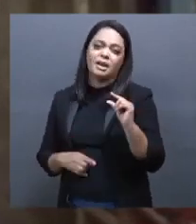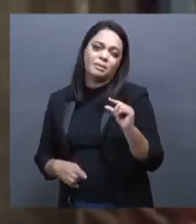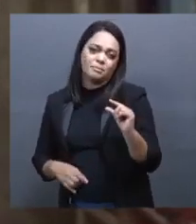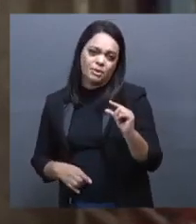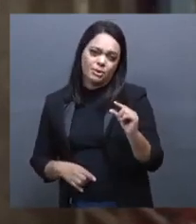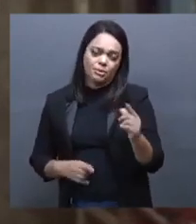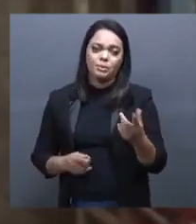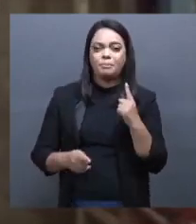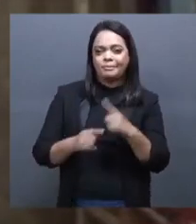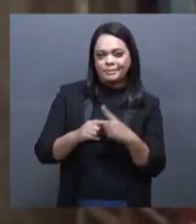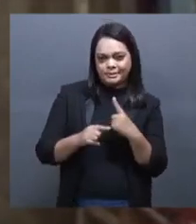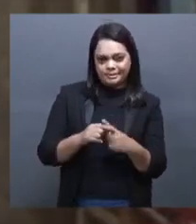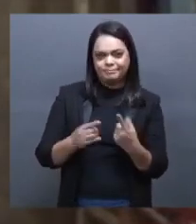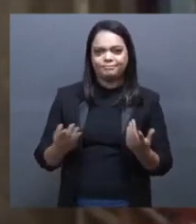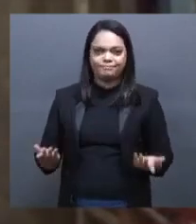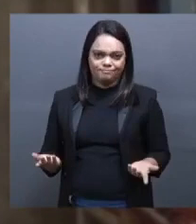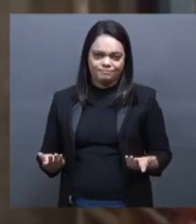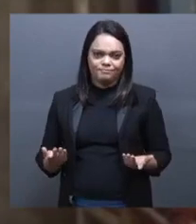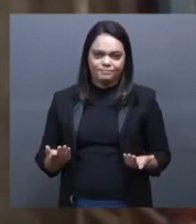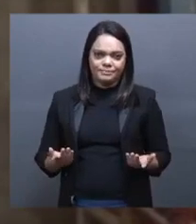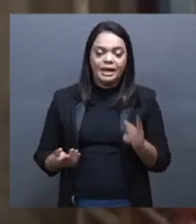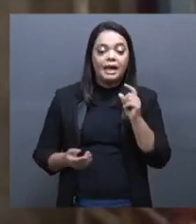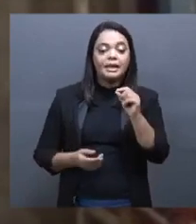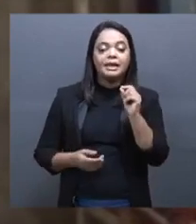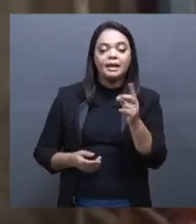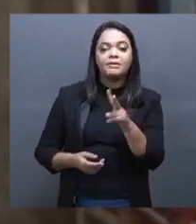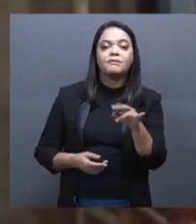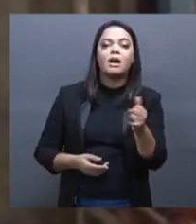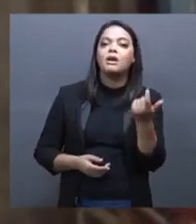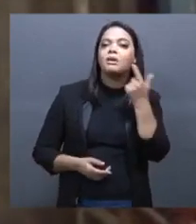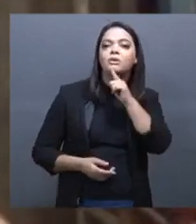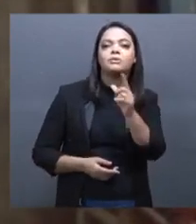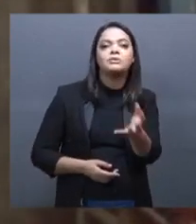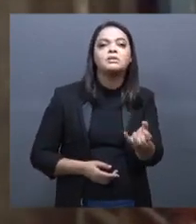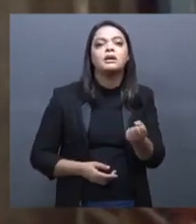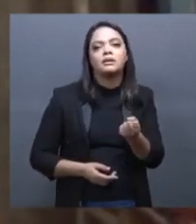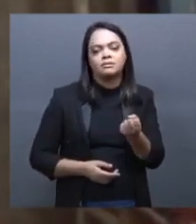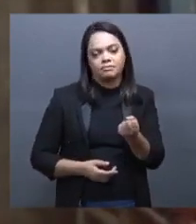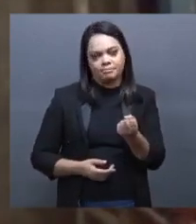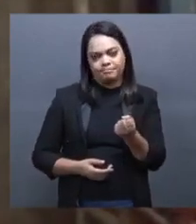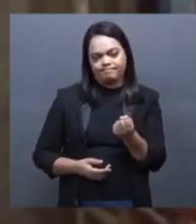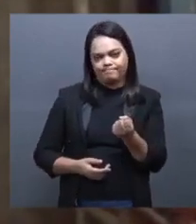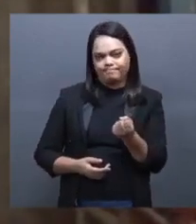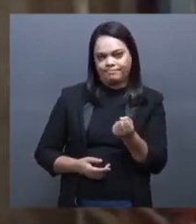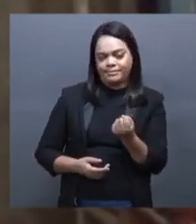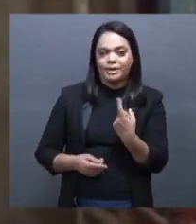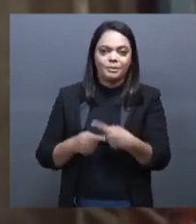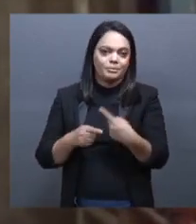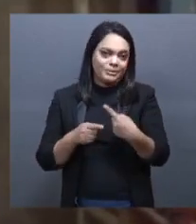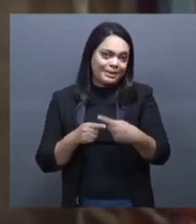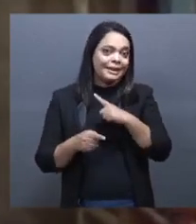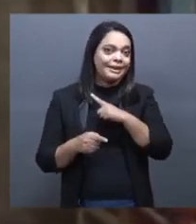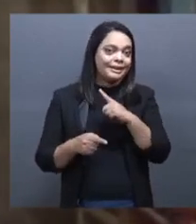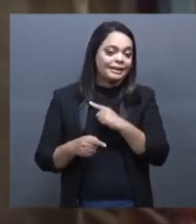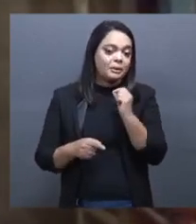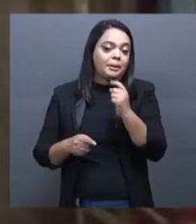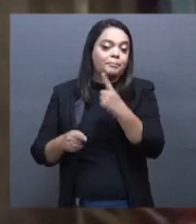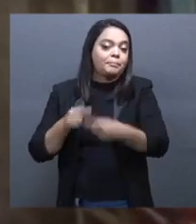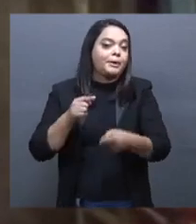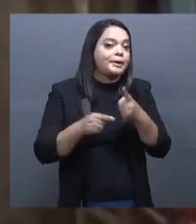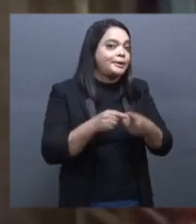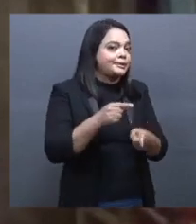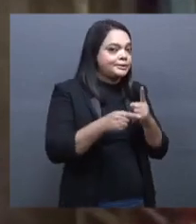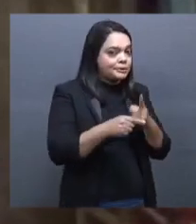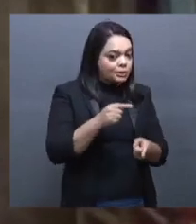por conta do alcance dessa medida, tá? Então, a medida vem, mas ela vem com algumas restrições